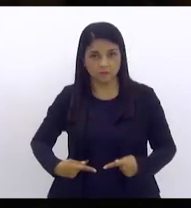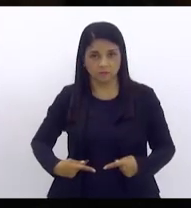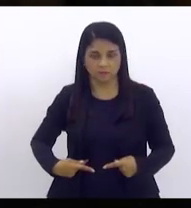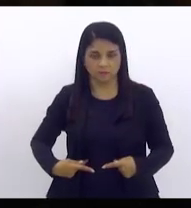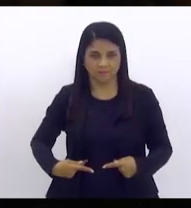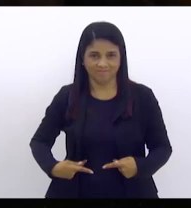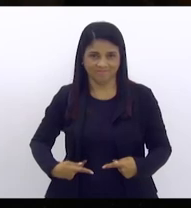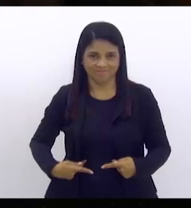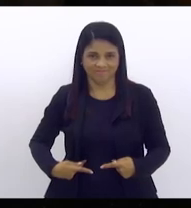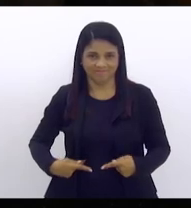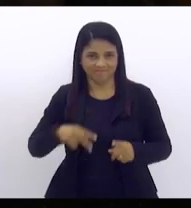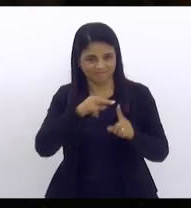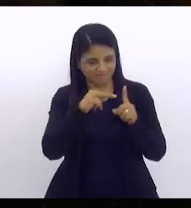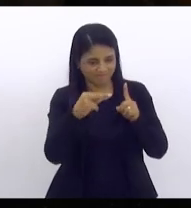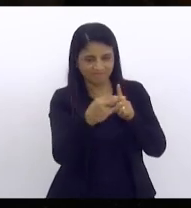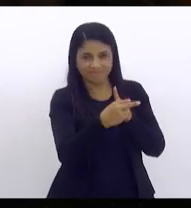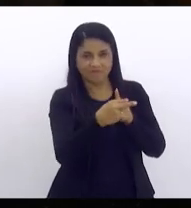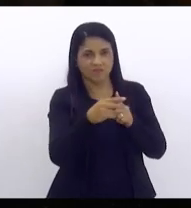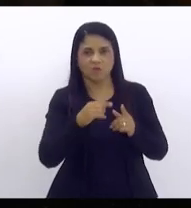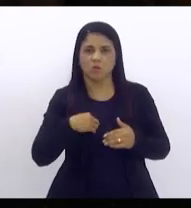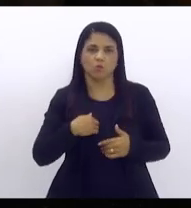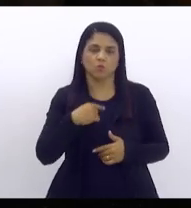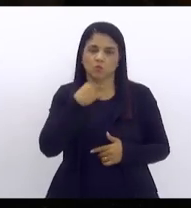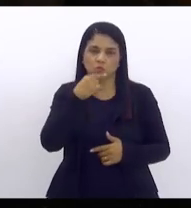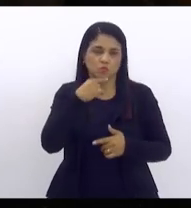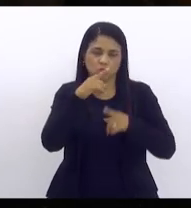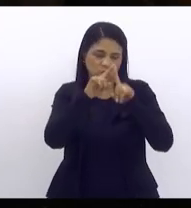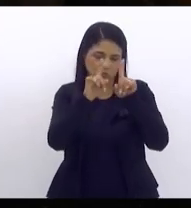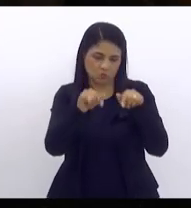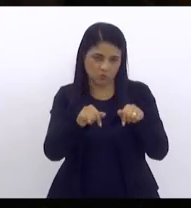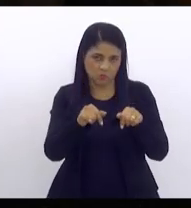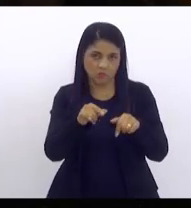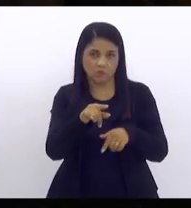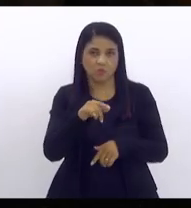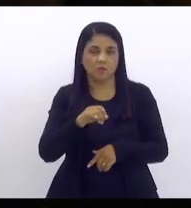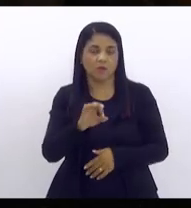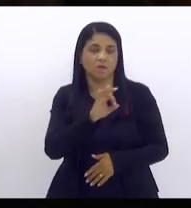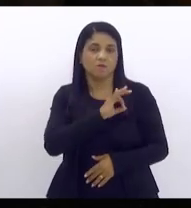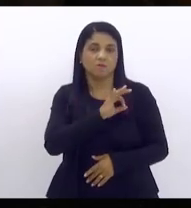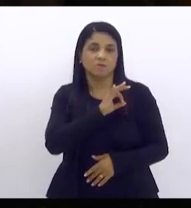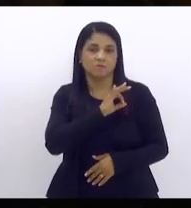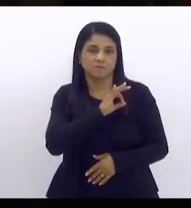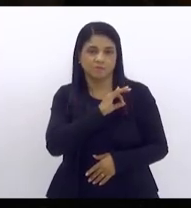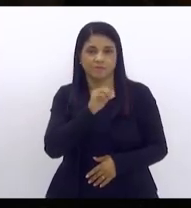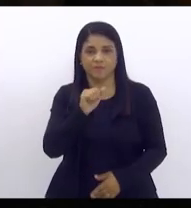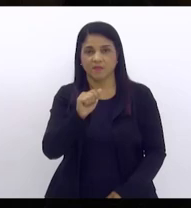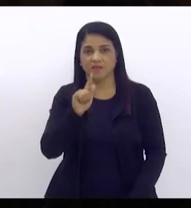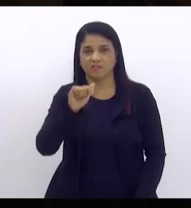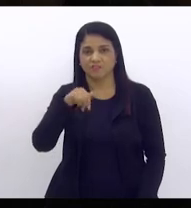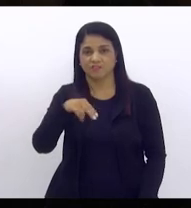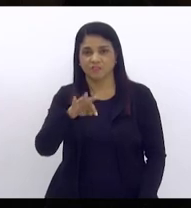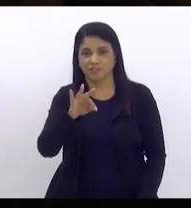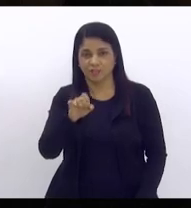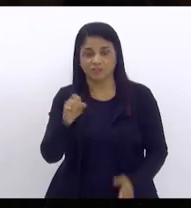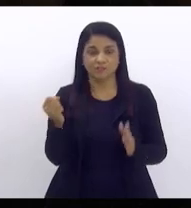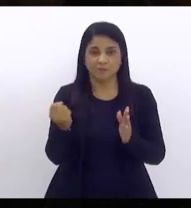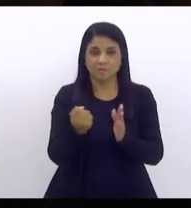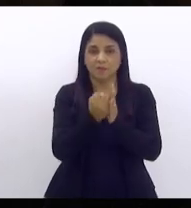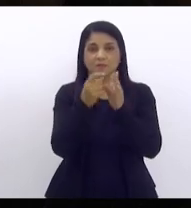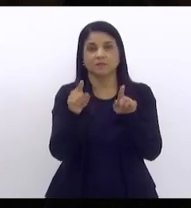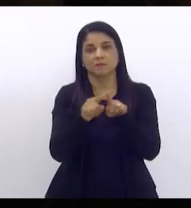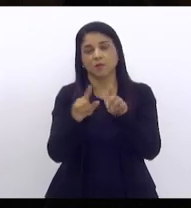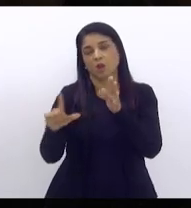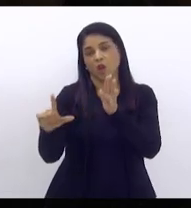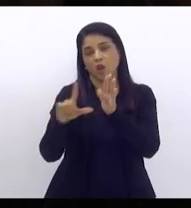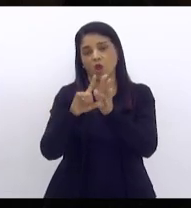isso, eu não libero o agente de segurança pública. Esse agente também é impactado por uma lógica